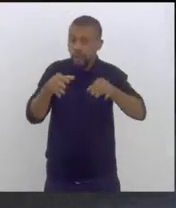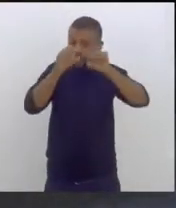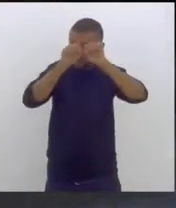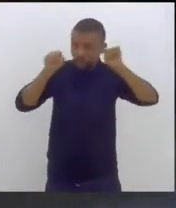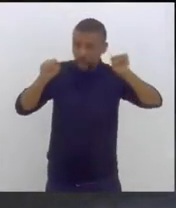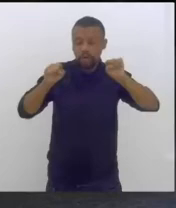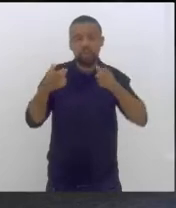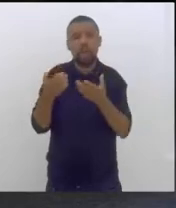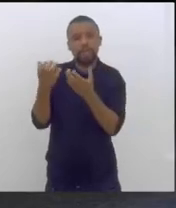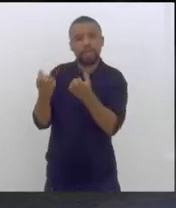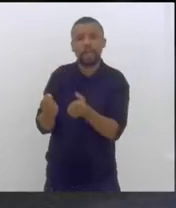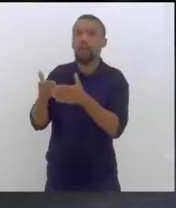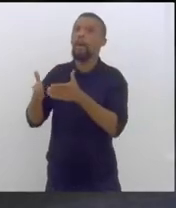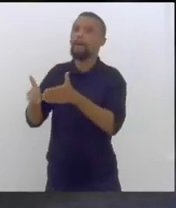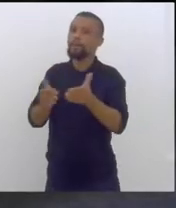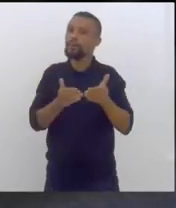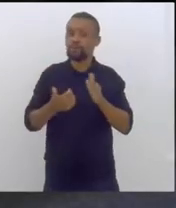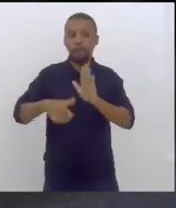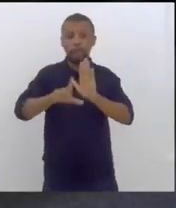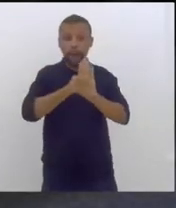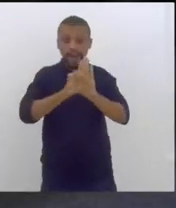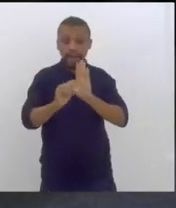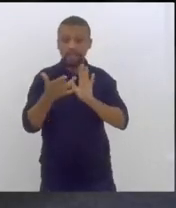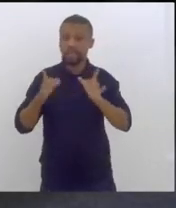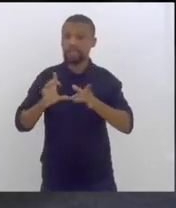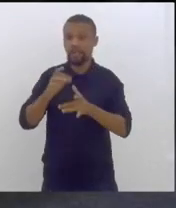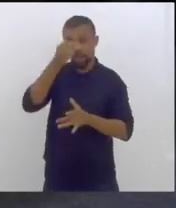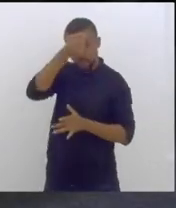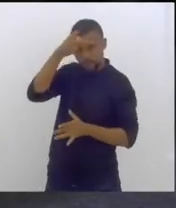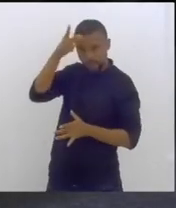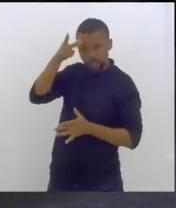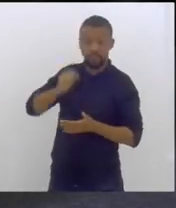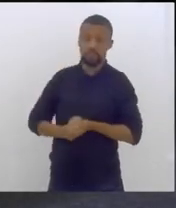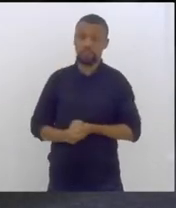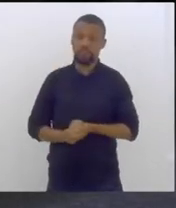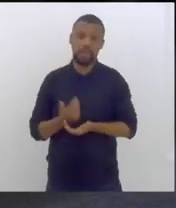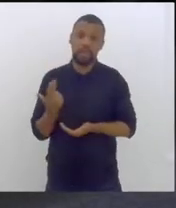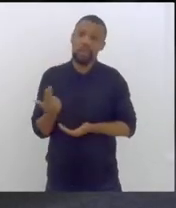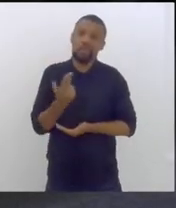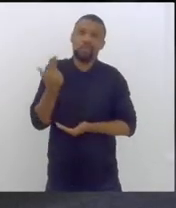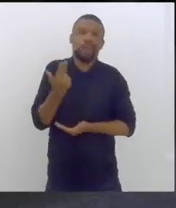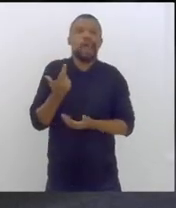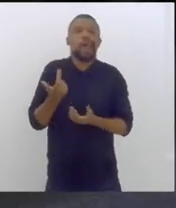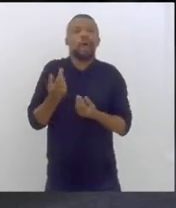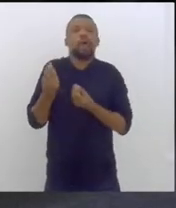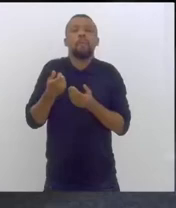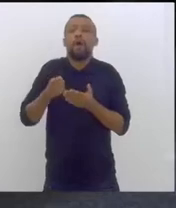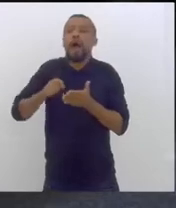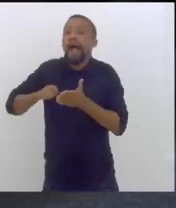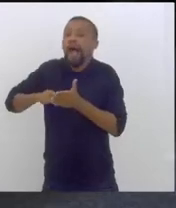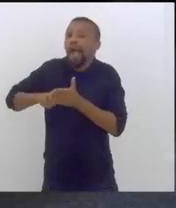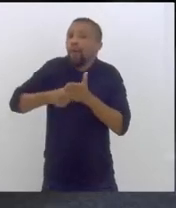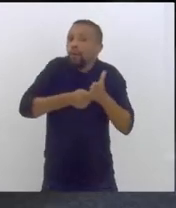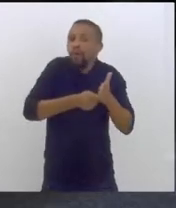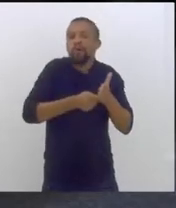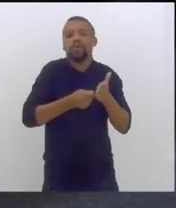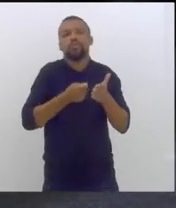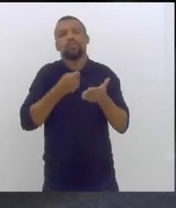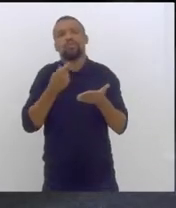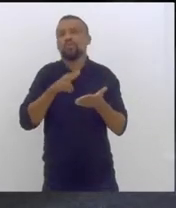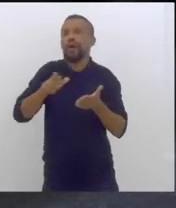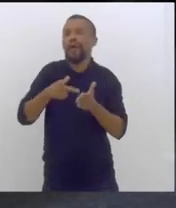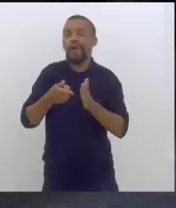apelação como se trata de uma lei municipal Flávio no ar no a recurso possível na matéria de